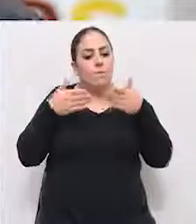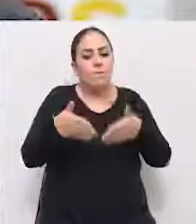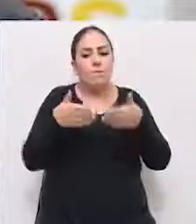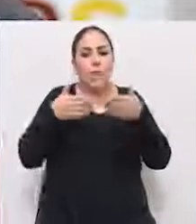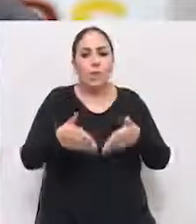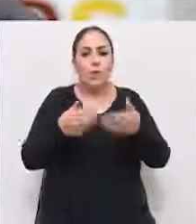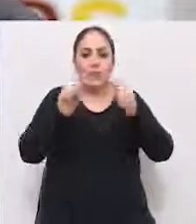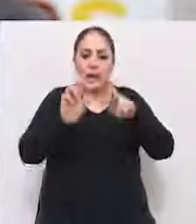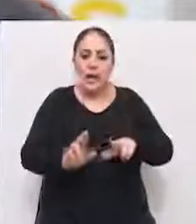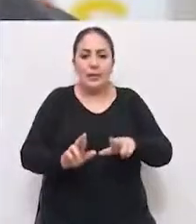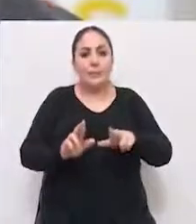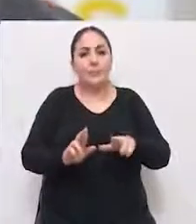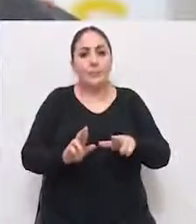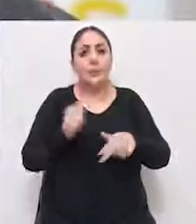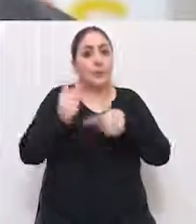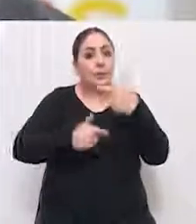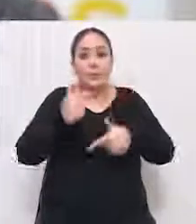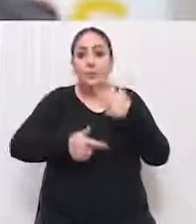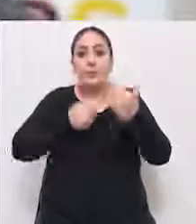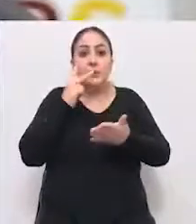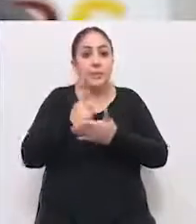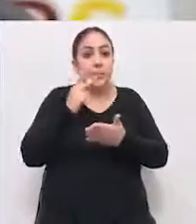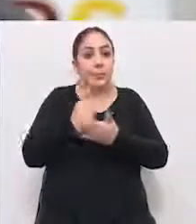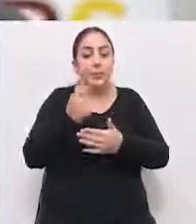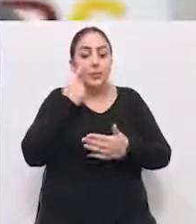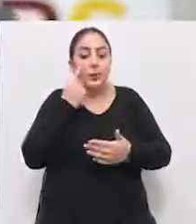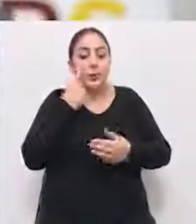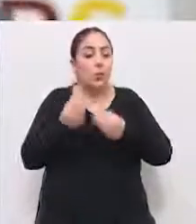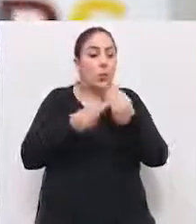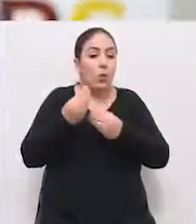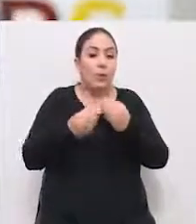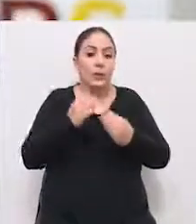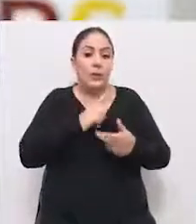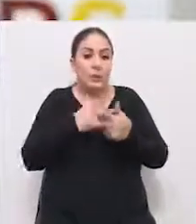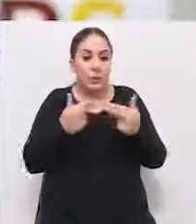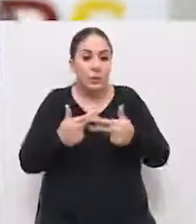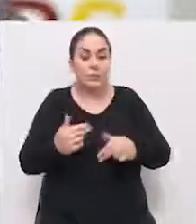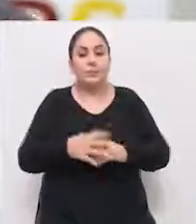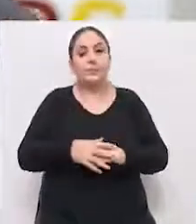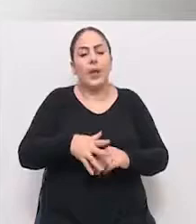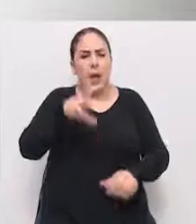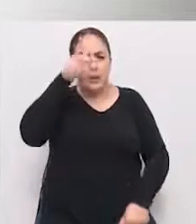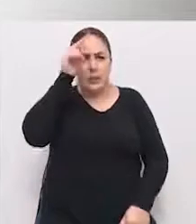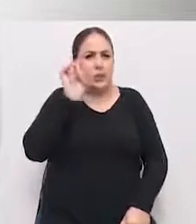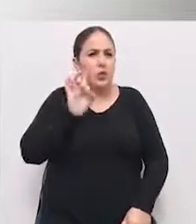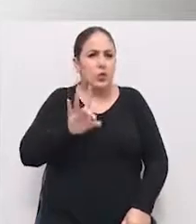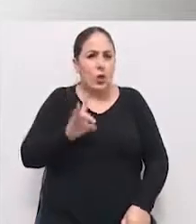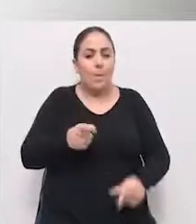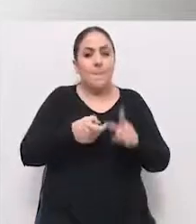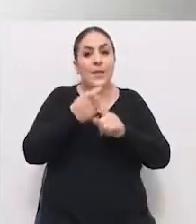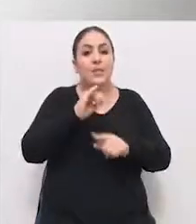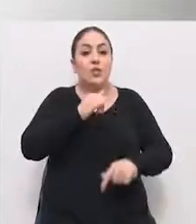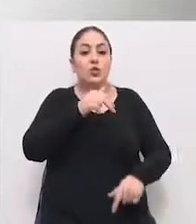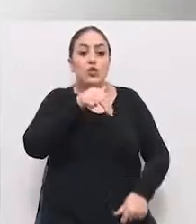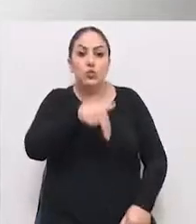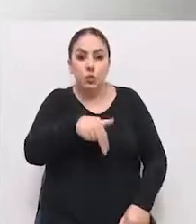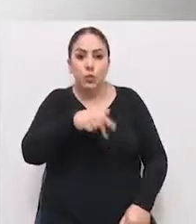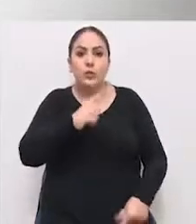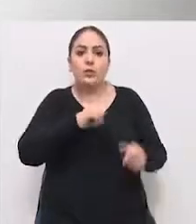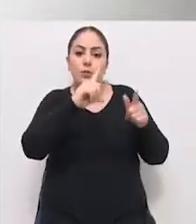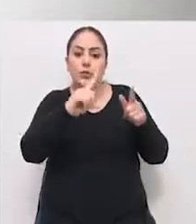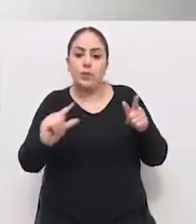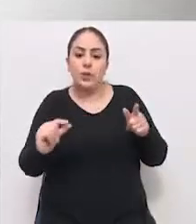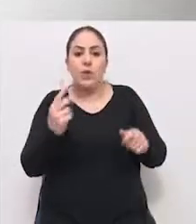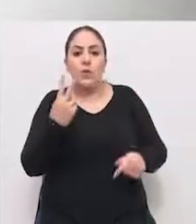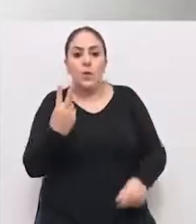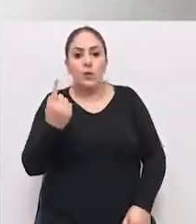monitoramento, o foco na territorialidade, trabalhando sempre medindo como estão as coisas. Analisando apenas o mês de junho, houve